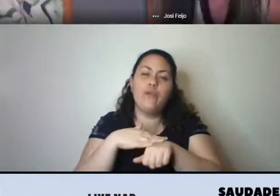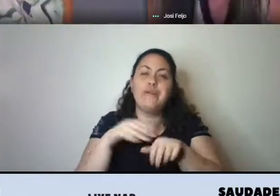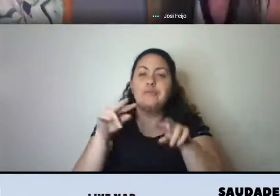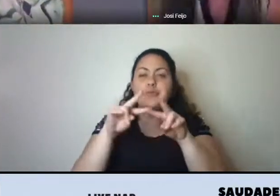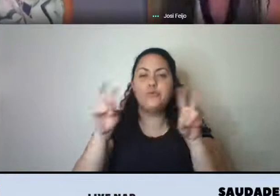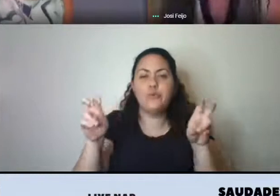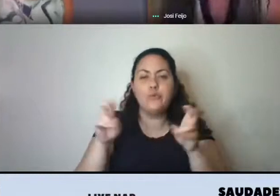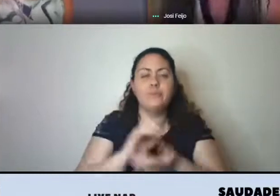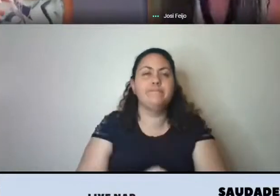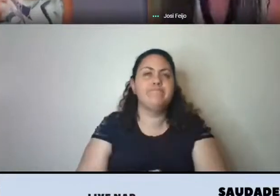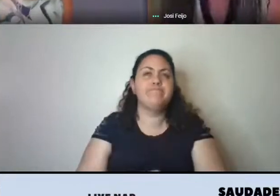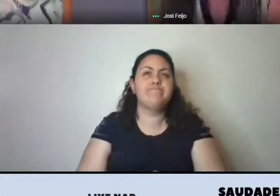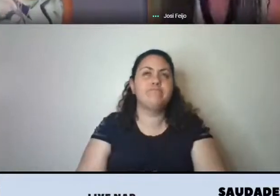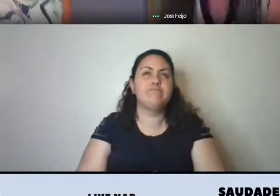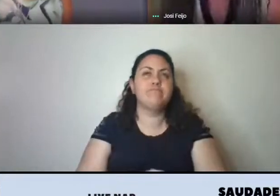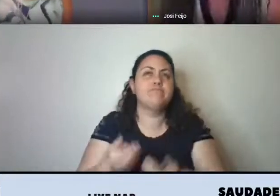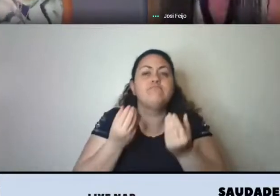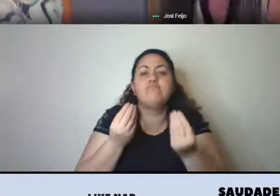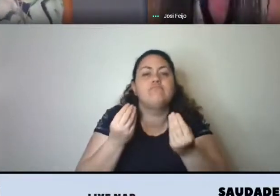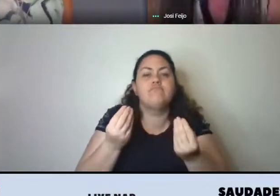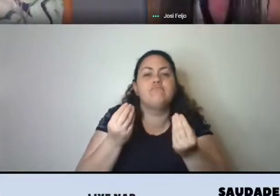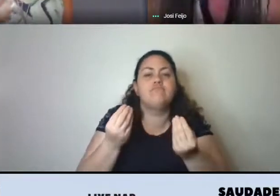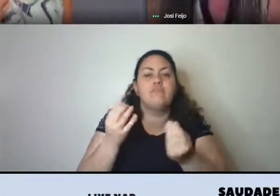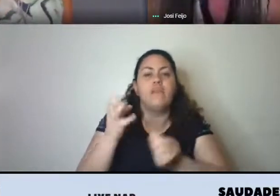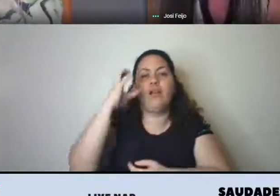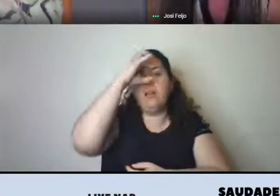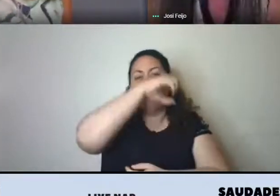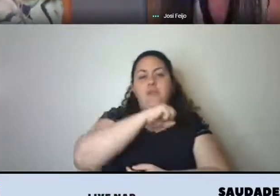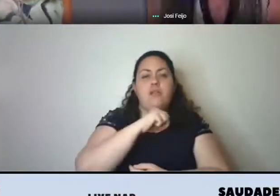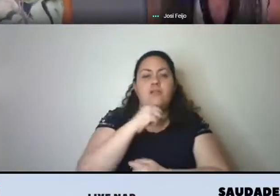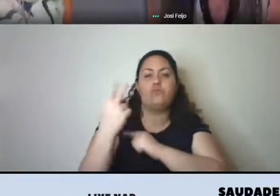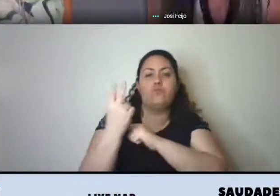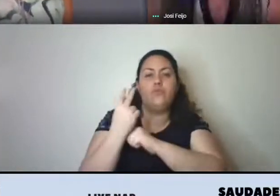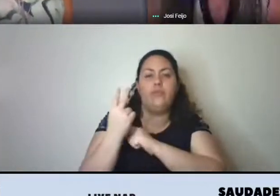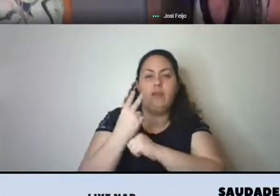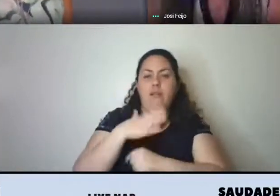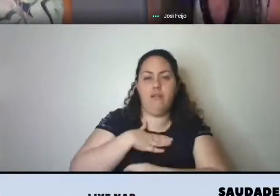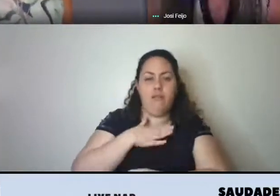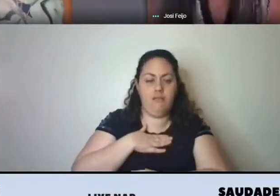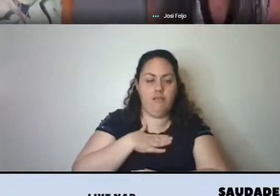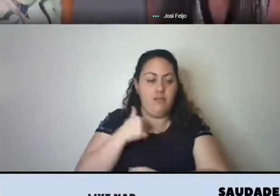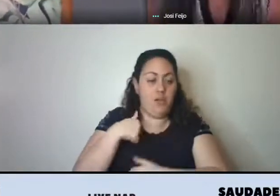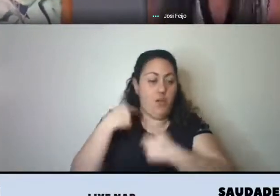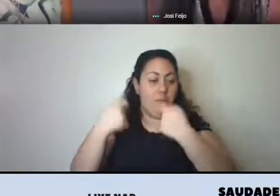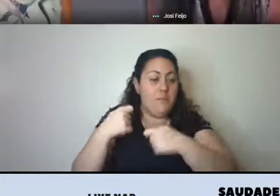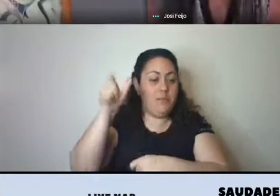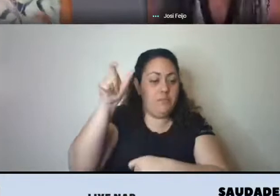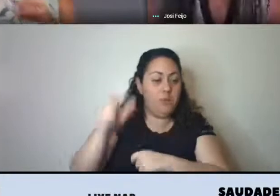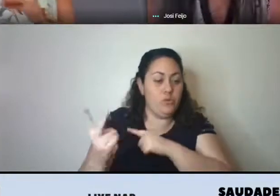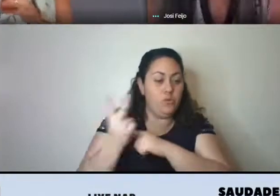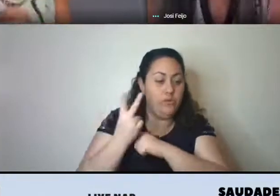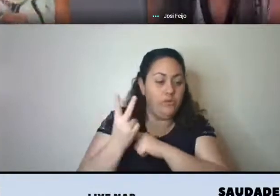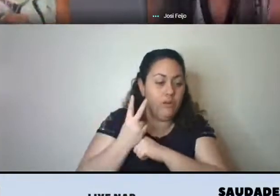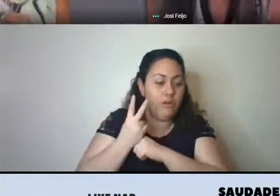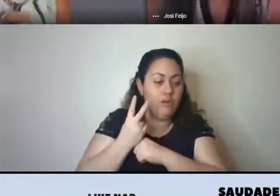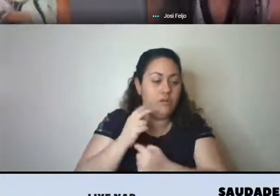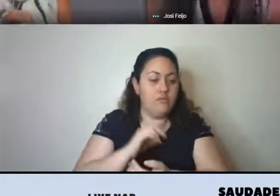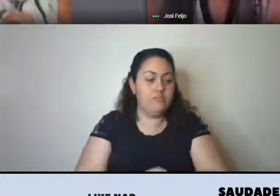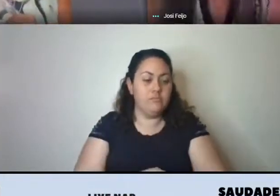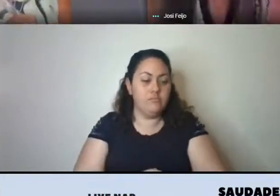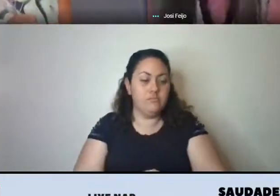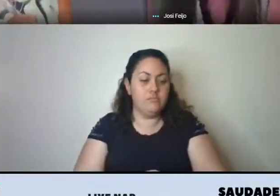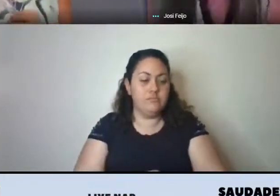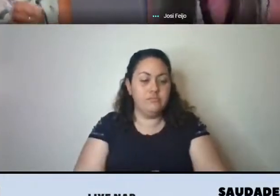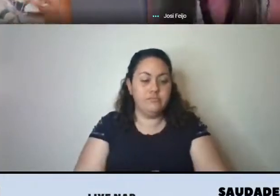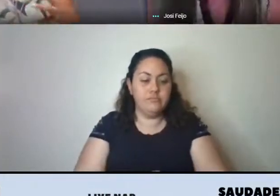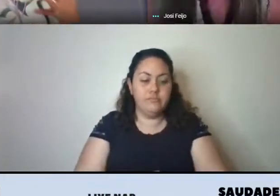em que a gente também precisa desse cuidado, né, desse olhar, que às vezes a gente encontra externamente,